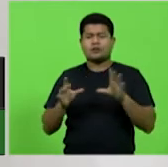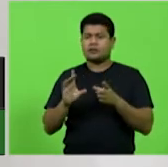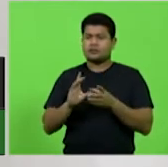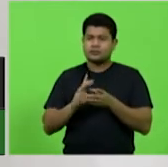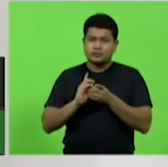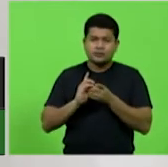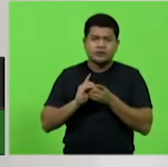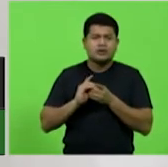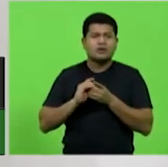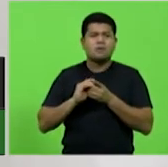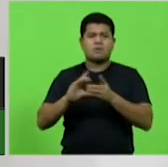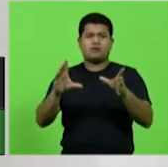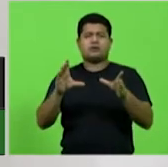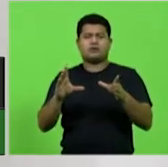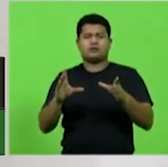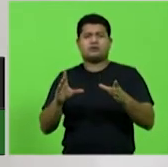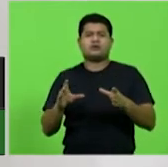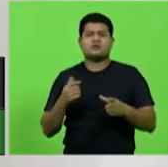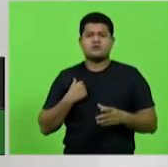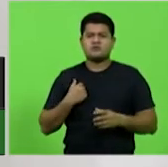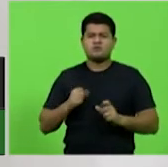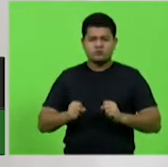mais necessária e vibrante.